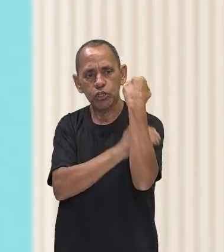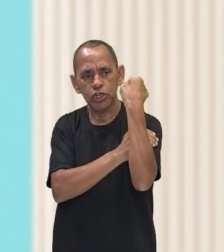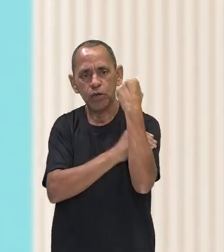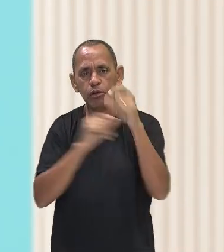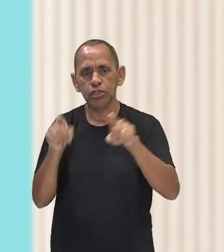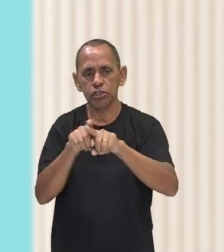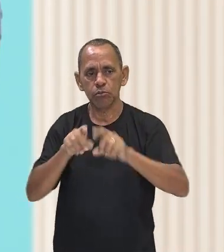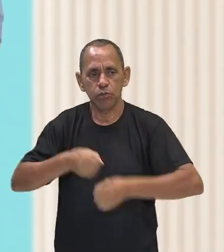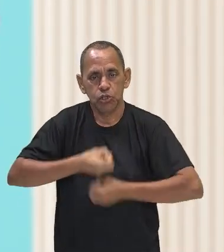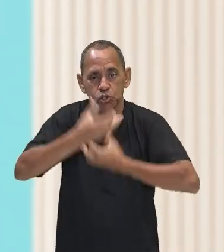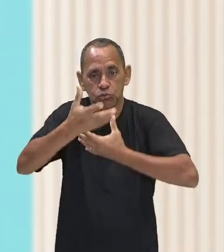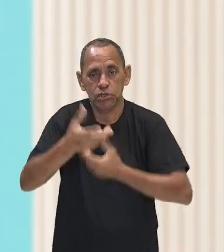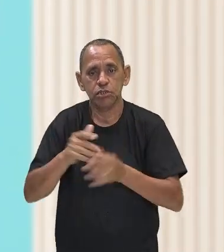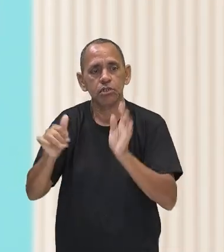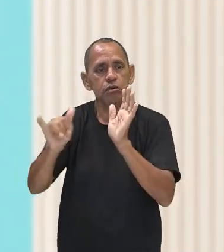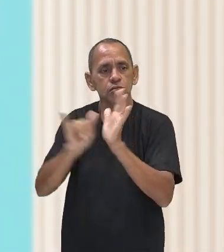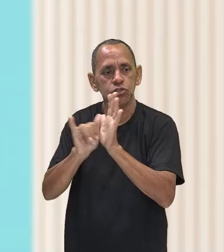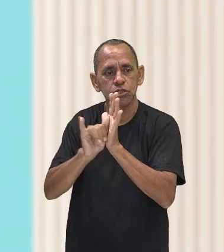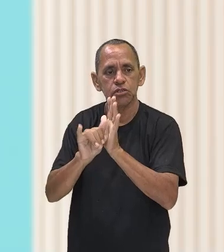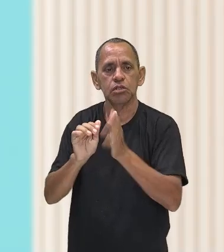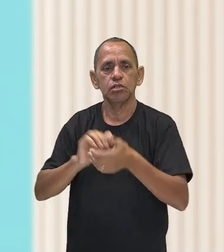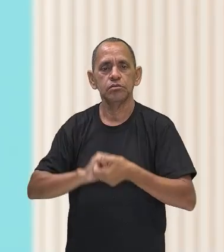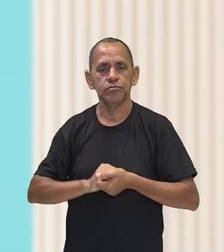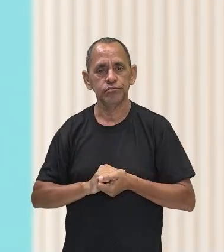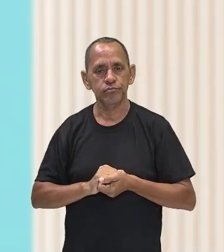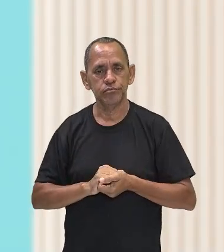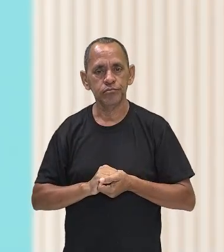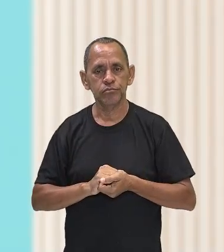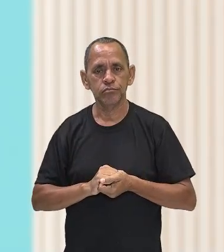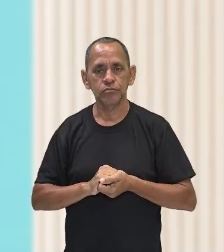por exemplo na comunidade